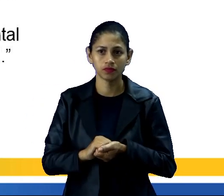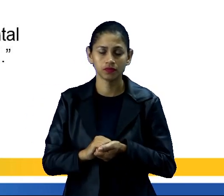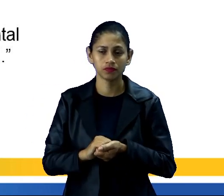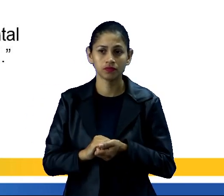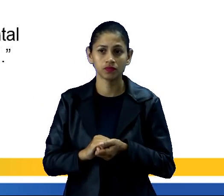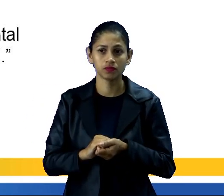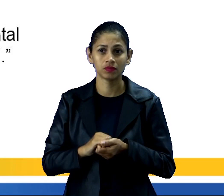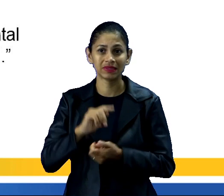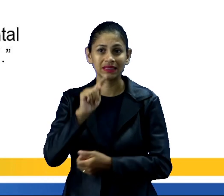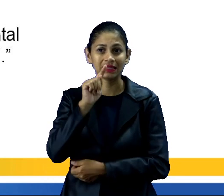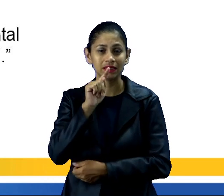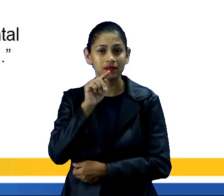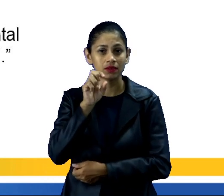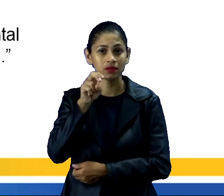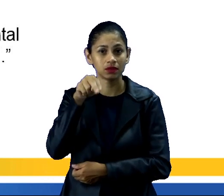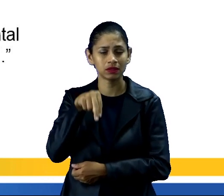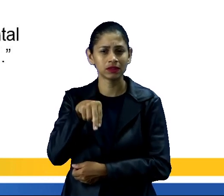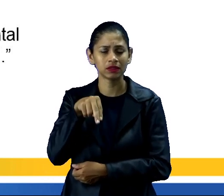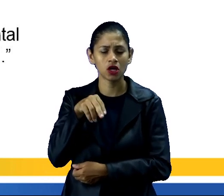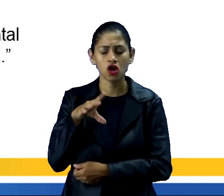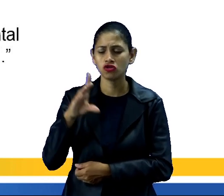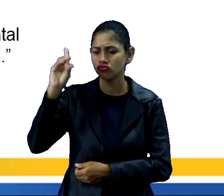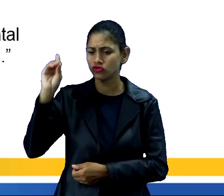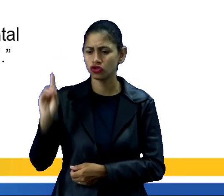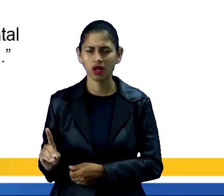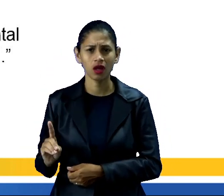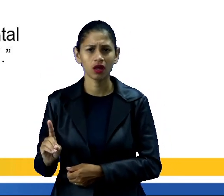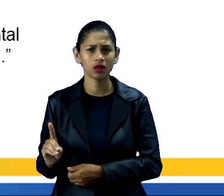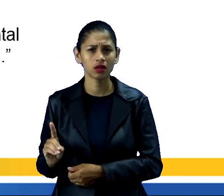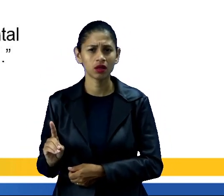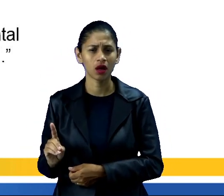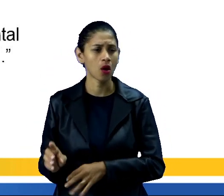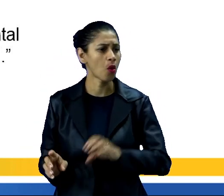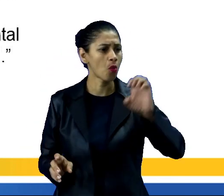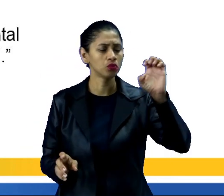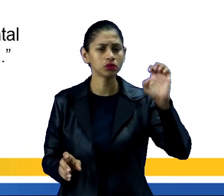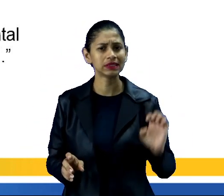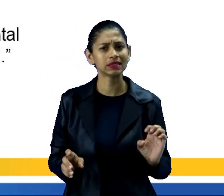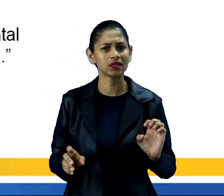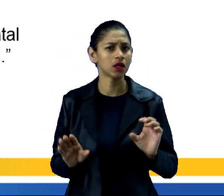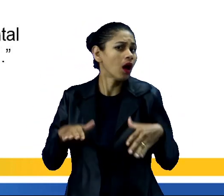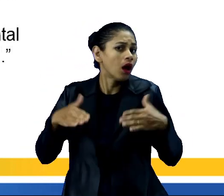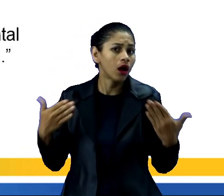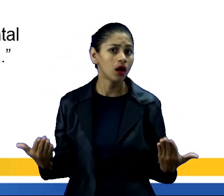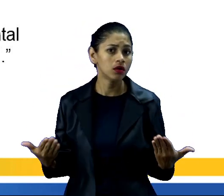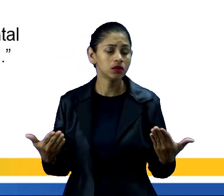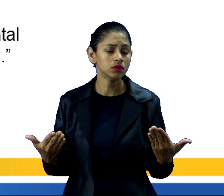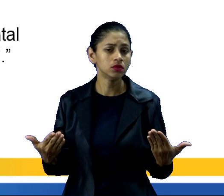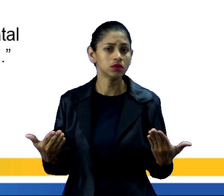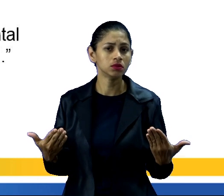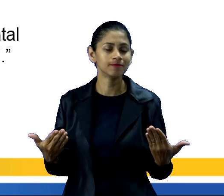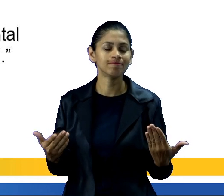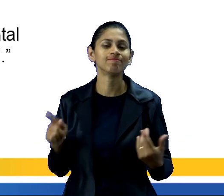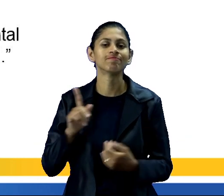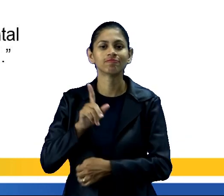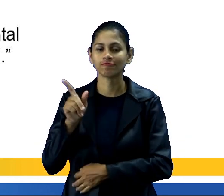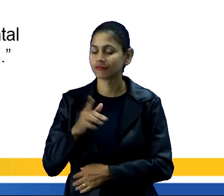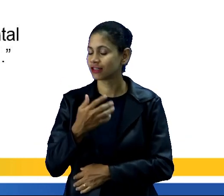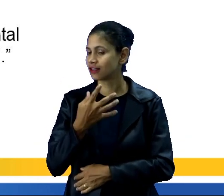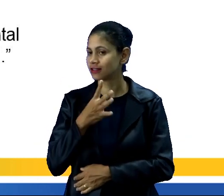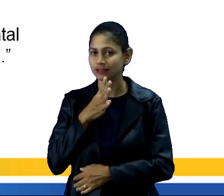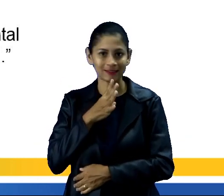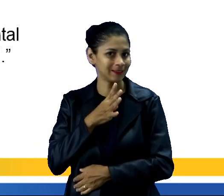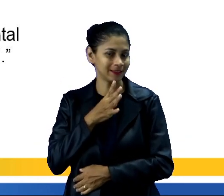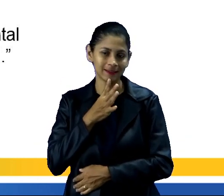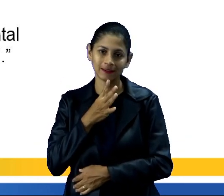O nazismo, ele é de direita ou ele é de esquerda, né? O nazismo não acreditava em políticas